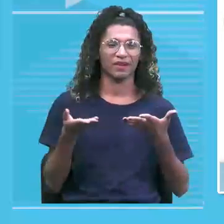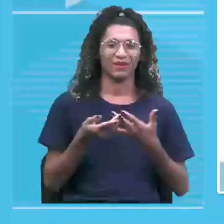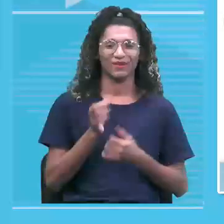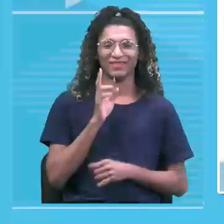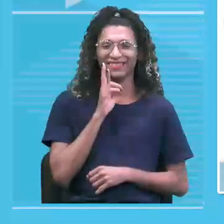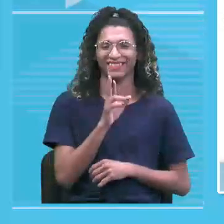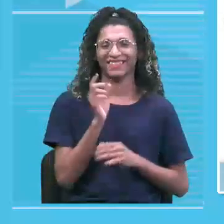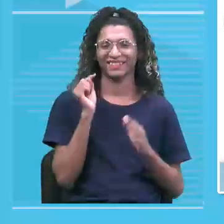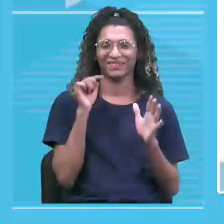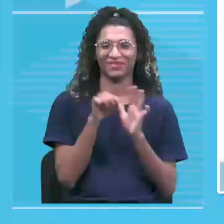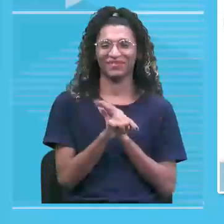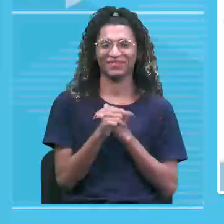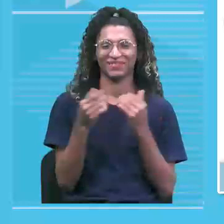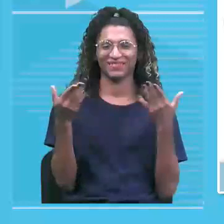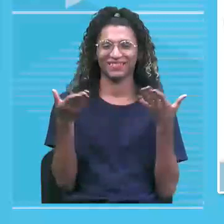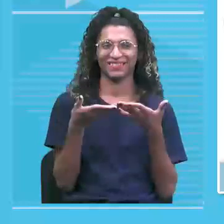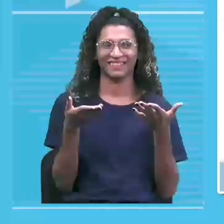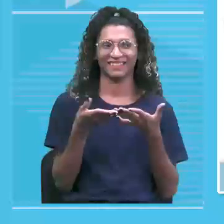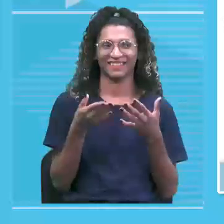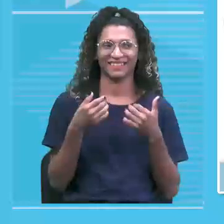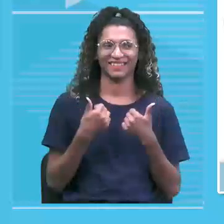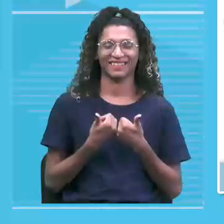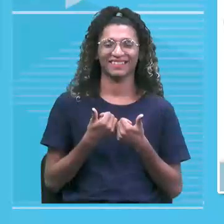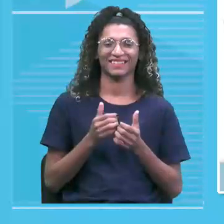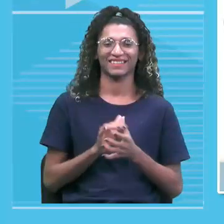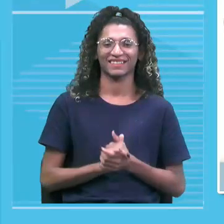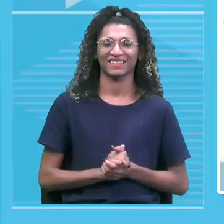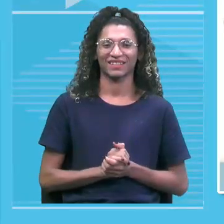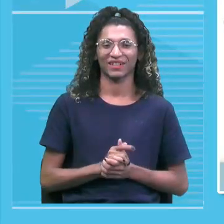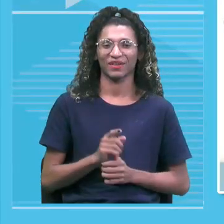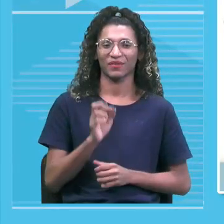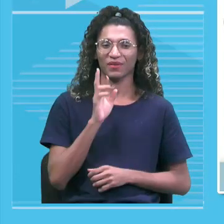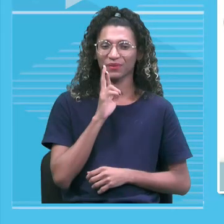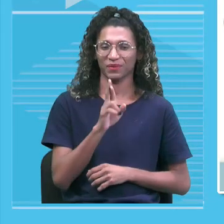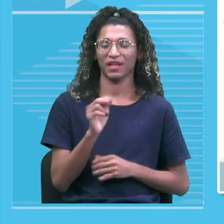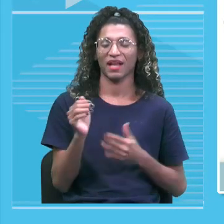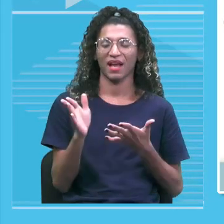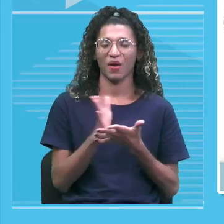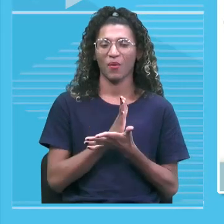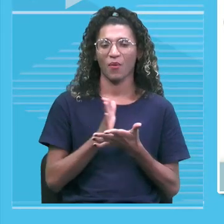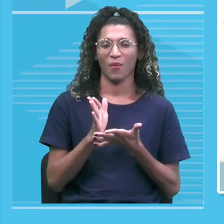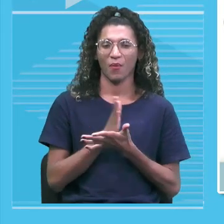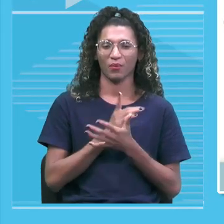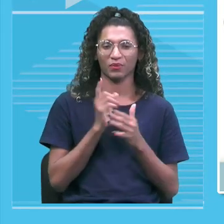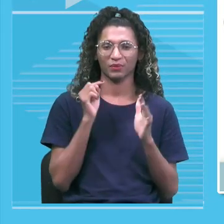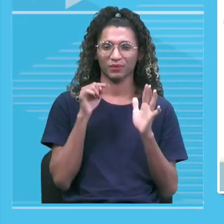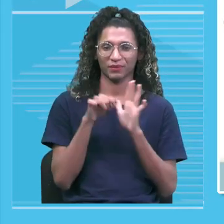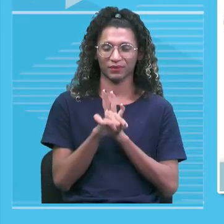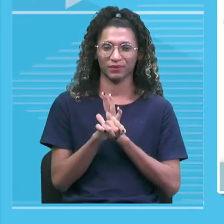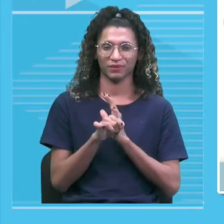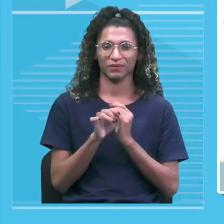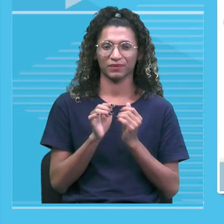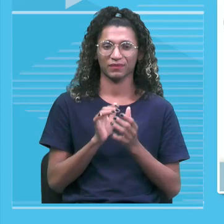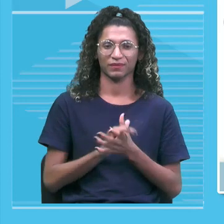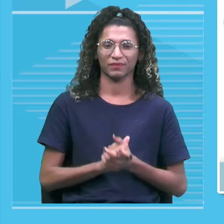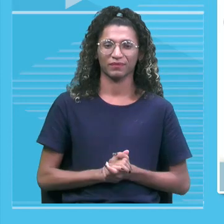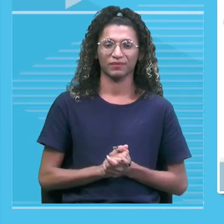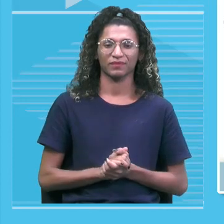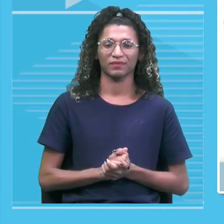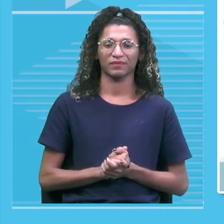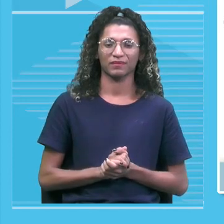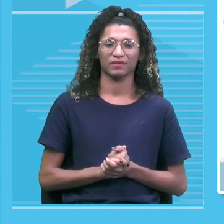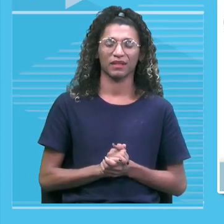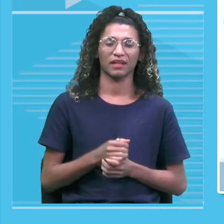questõezinhas tá eu vou responder aqui algumas primeiro e